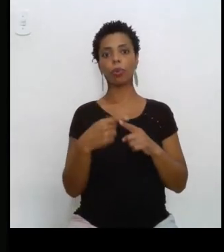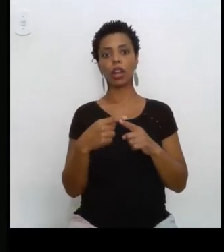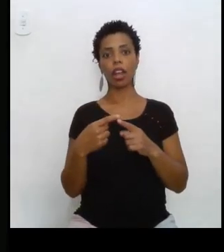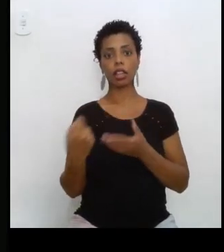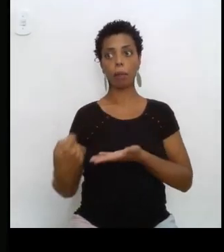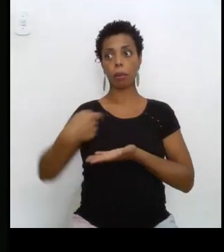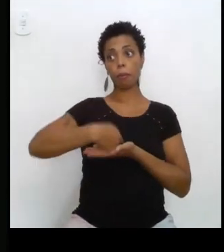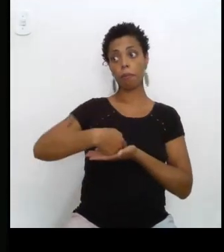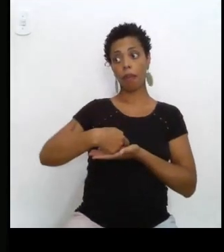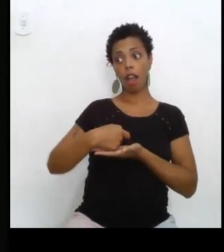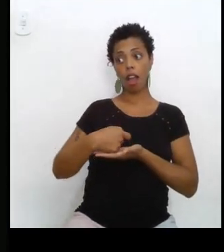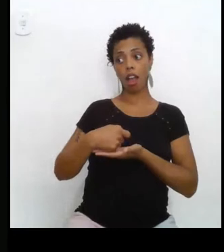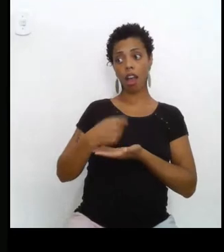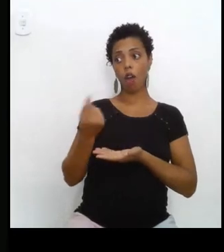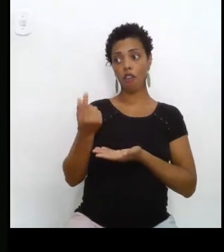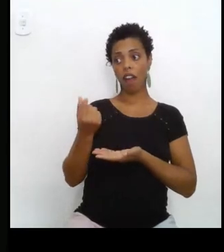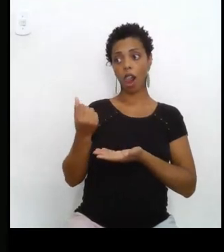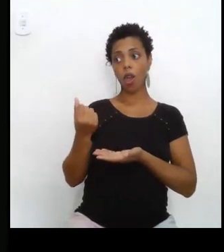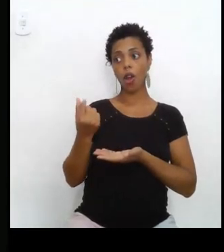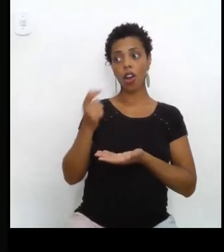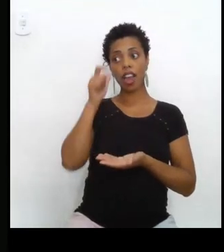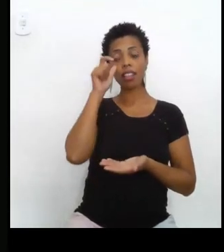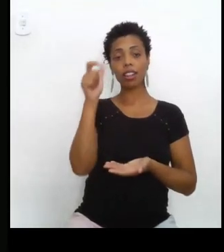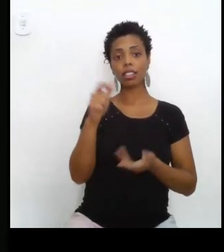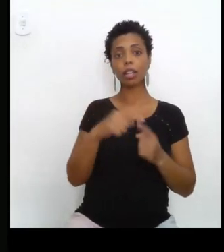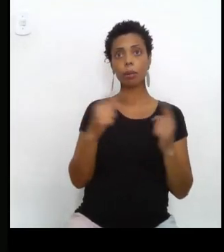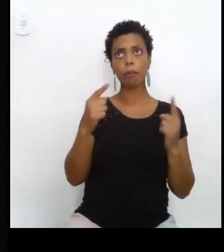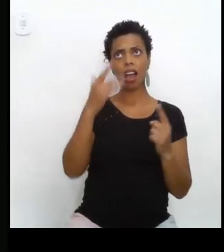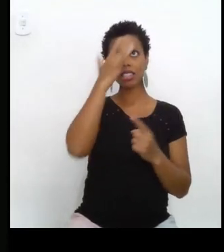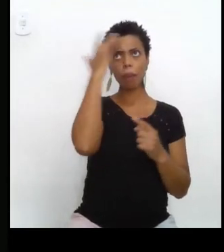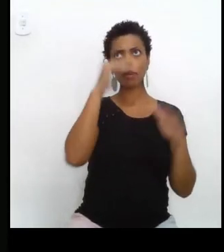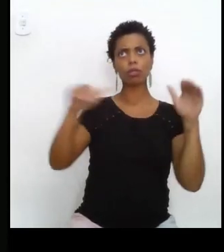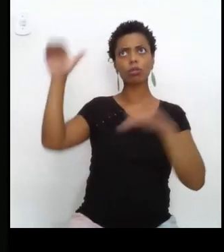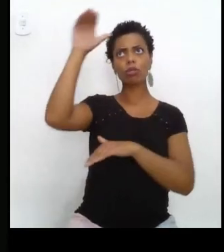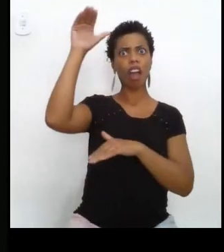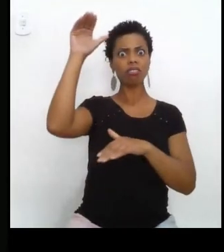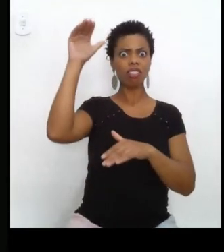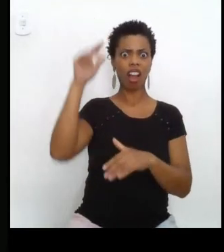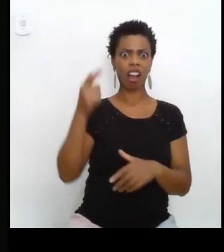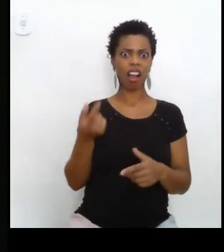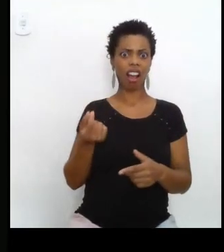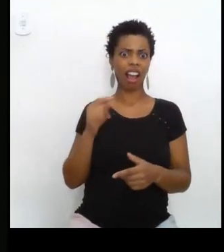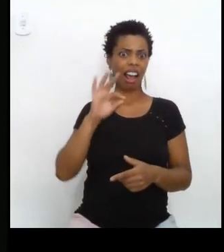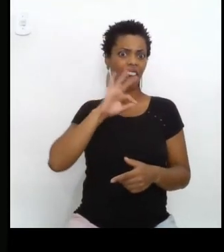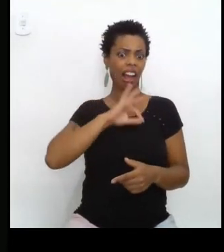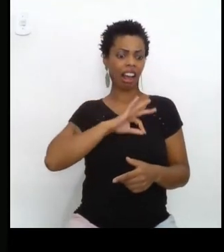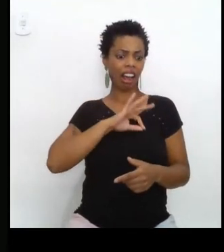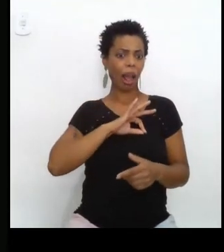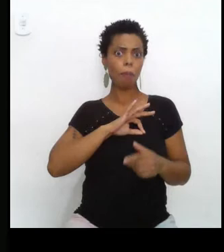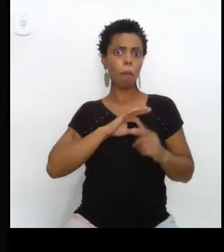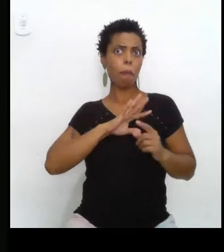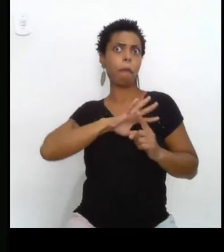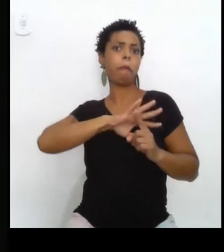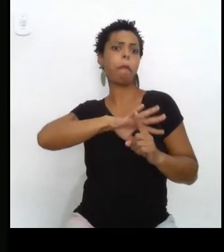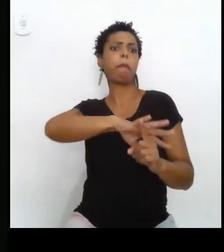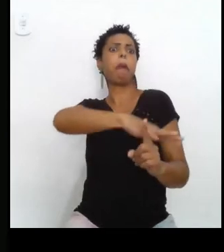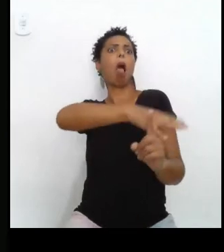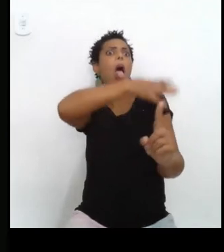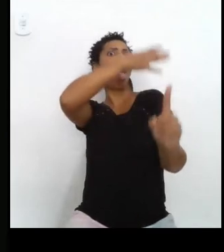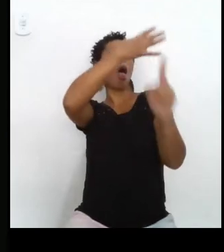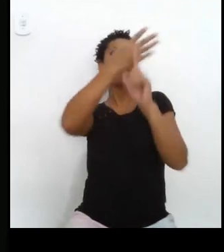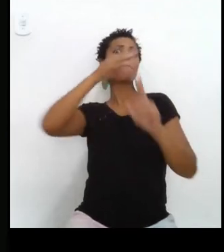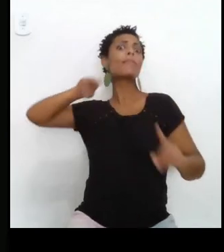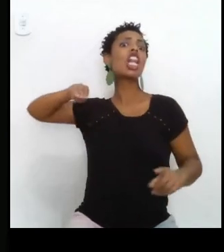é interessante mas eu vejo na quinta lá em cima 10 milhões sabe tipo meu cachorro é nada é um é um pingo é